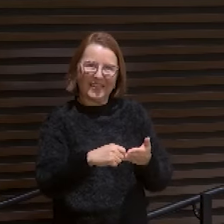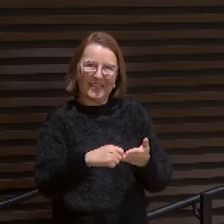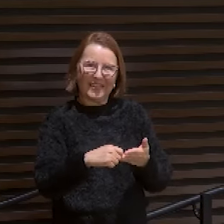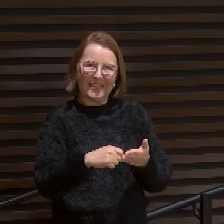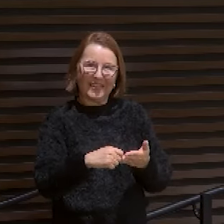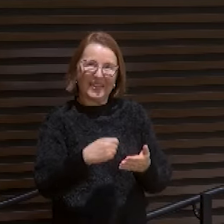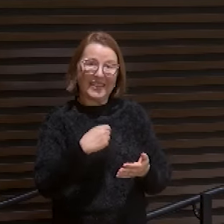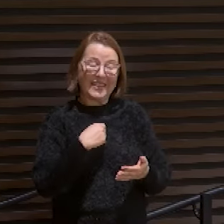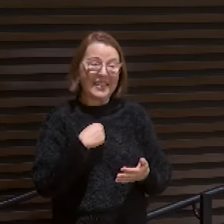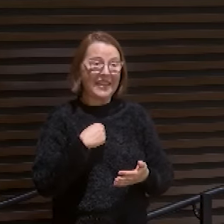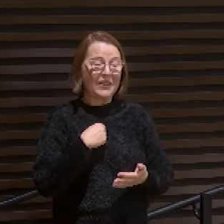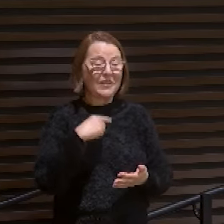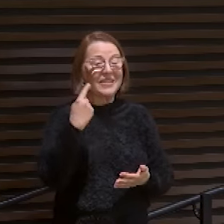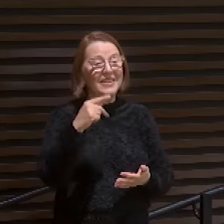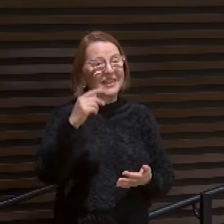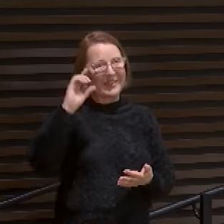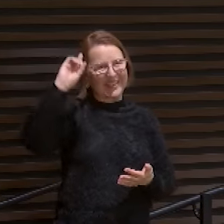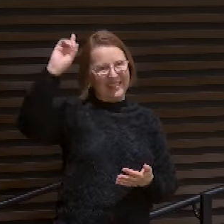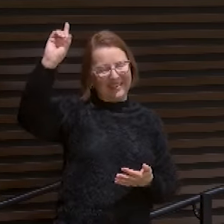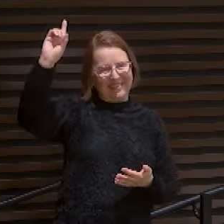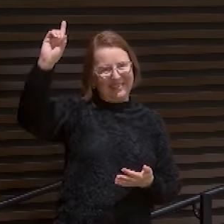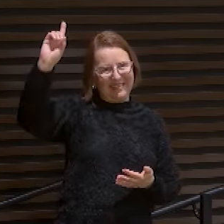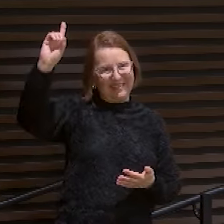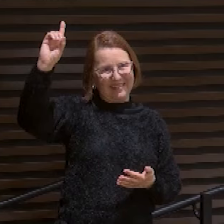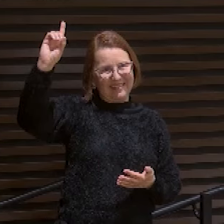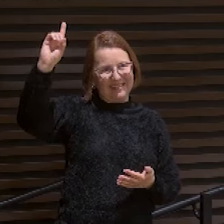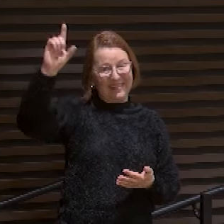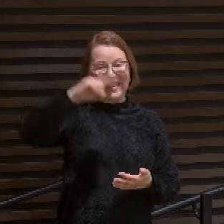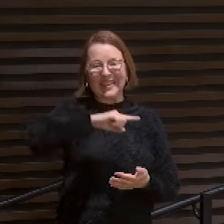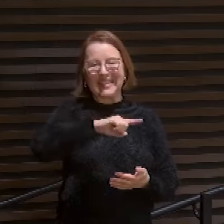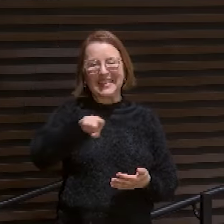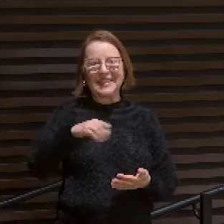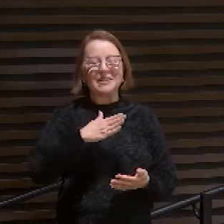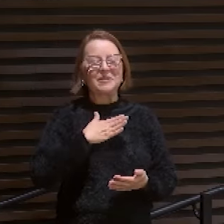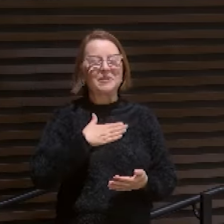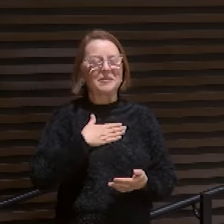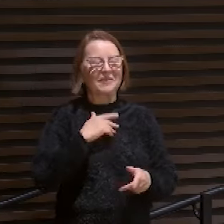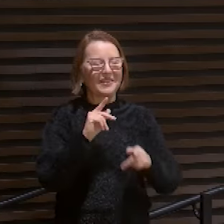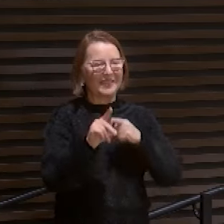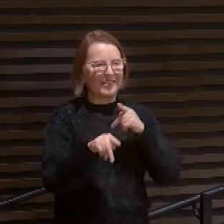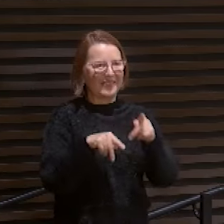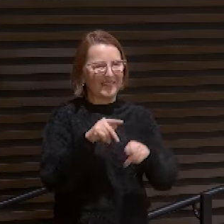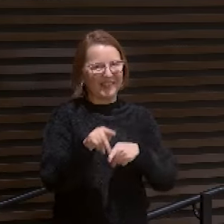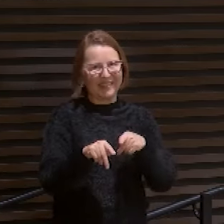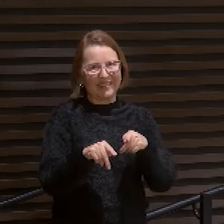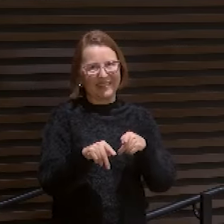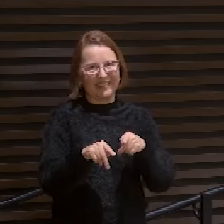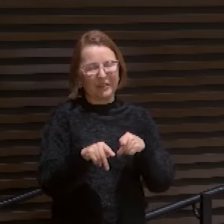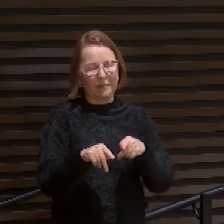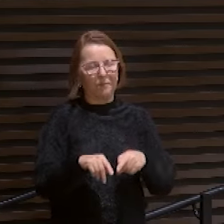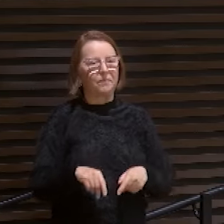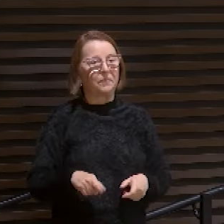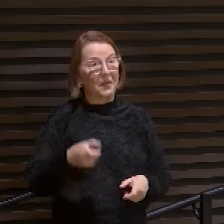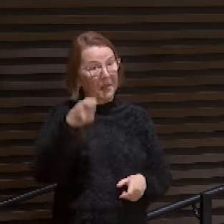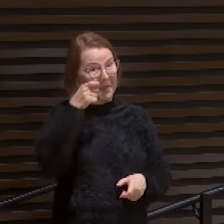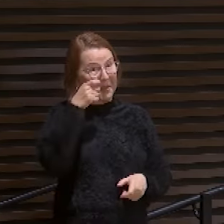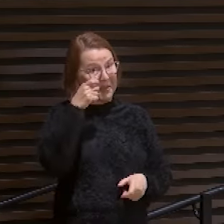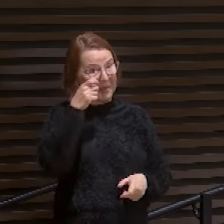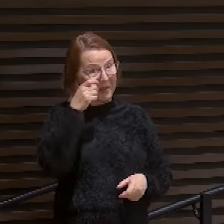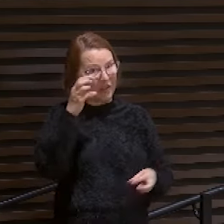e eu serei o seu Deus, e eles serão o meu povo. Presta atenção que